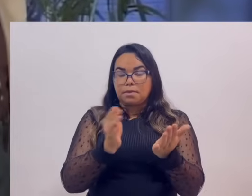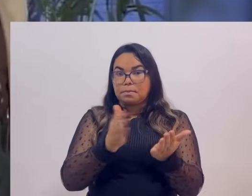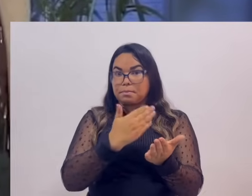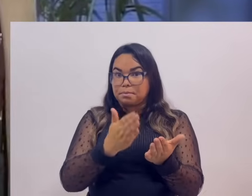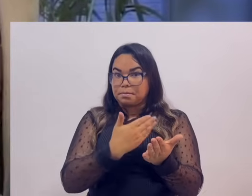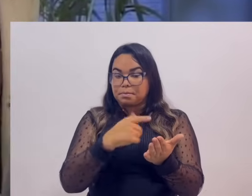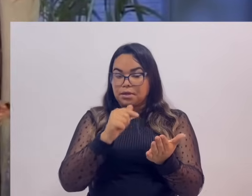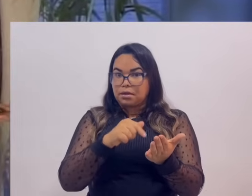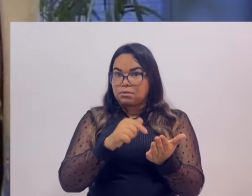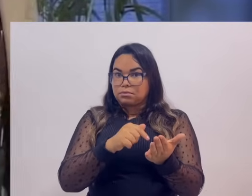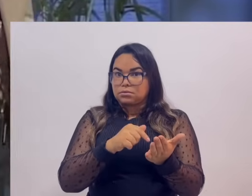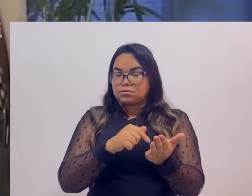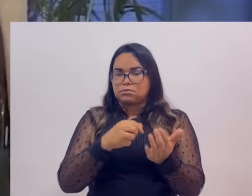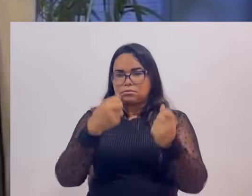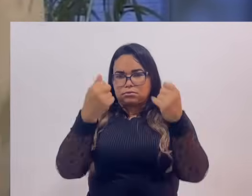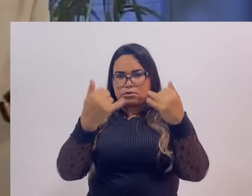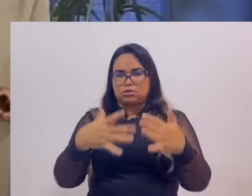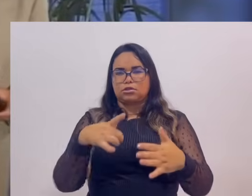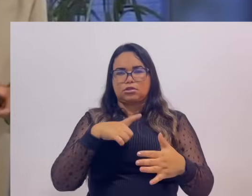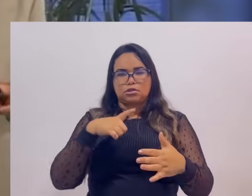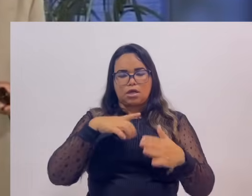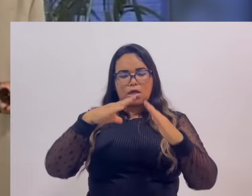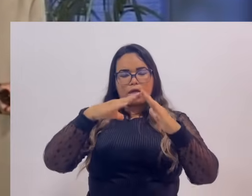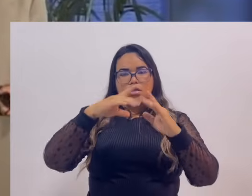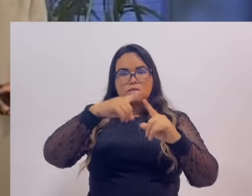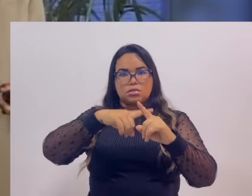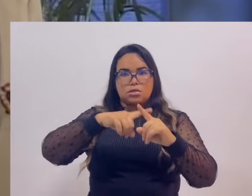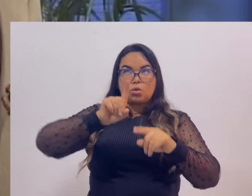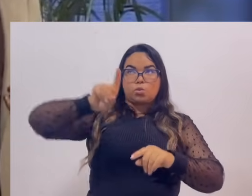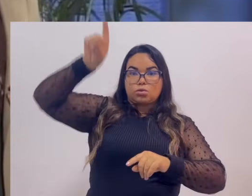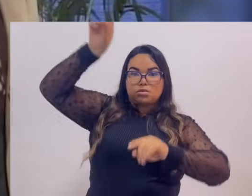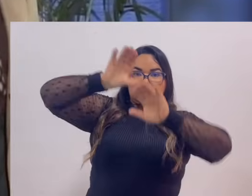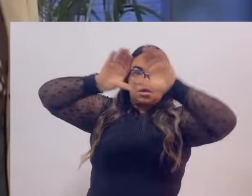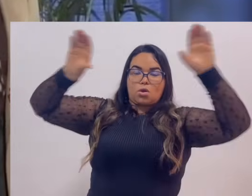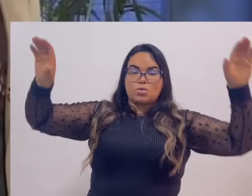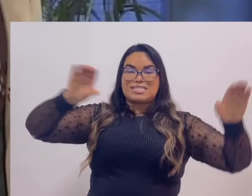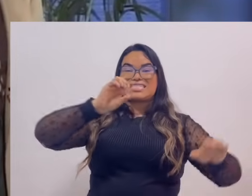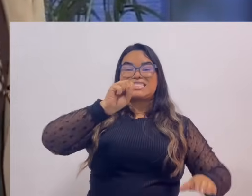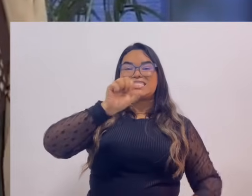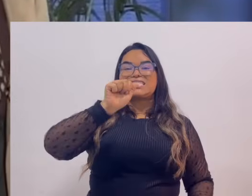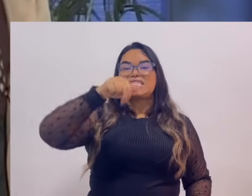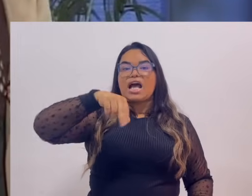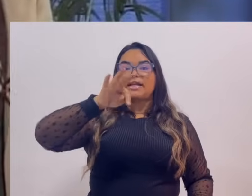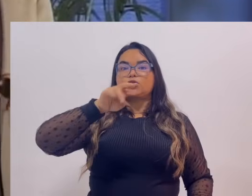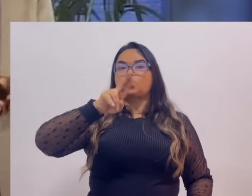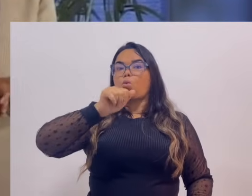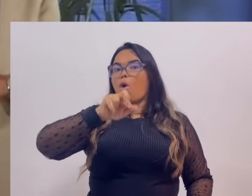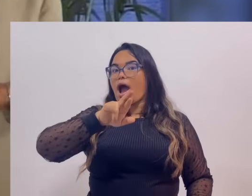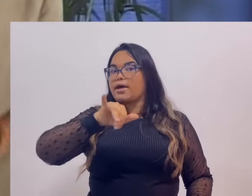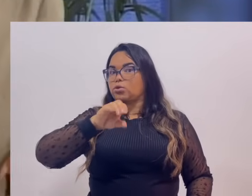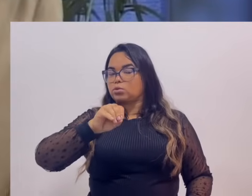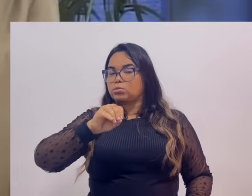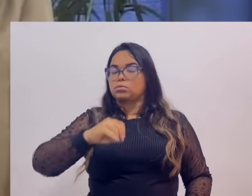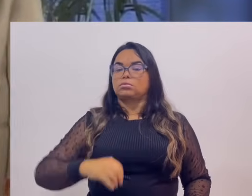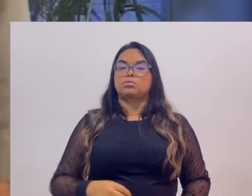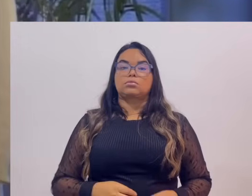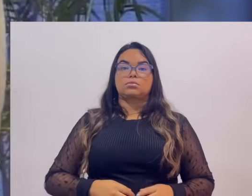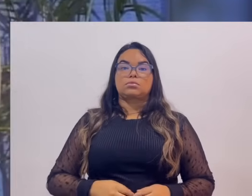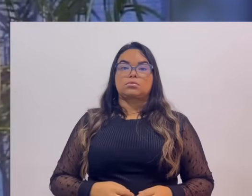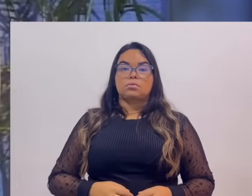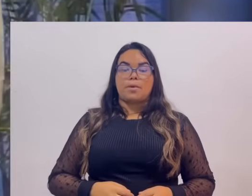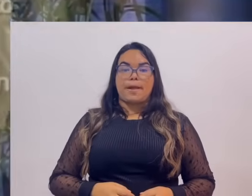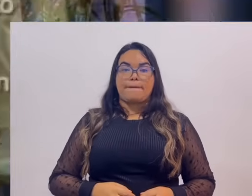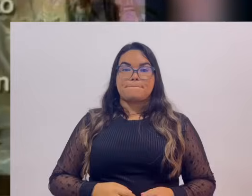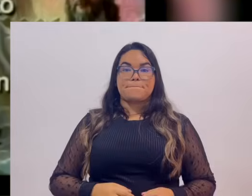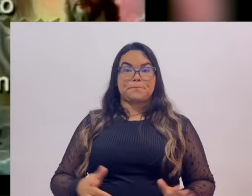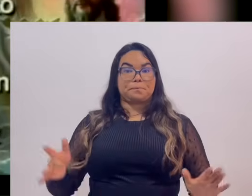admoestar e para nos dar a verdade a Bíblia diz que há um santuário e por isso eu creio que existe